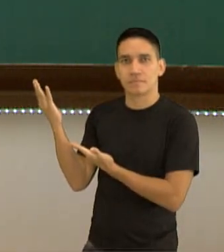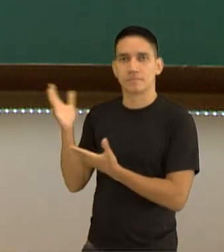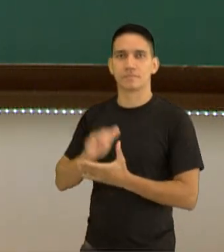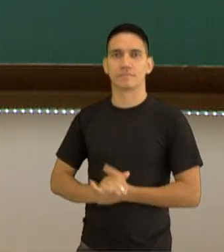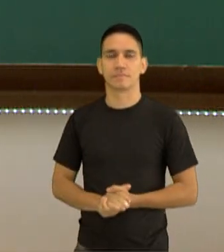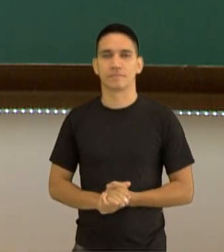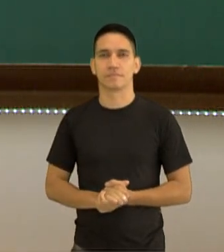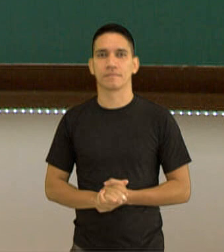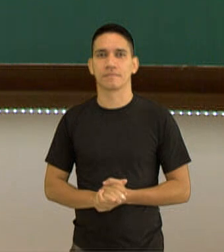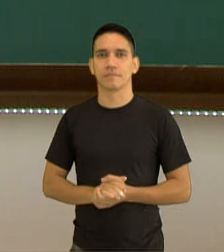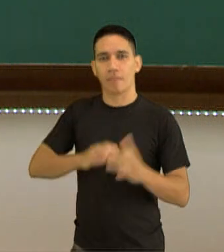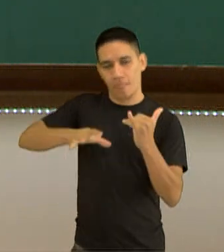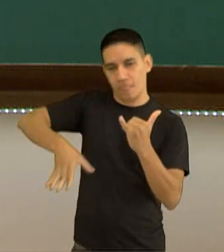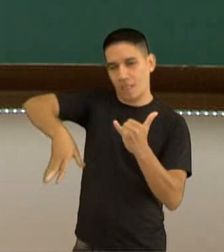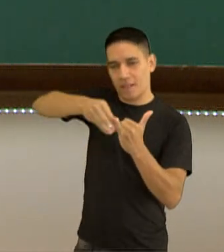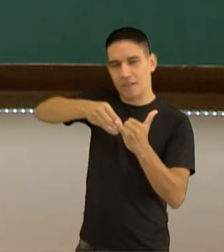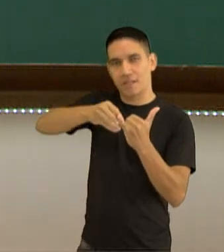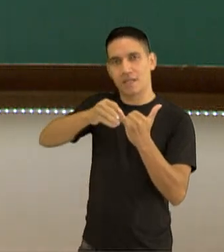is looking,